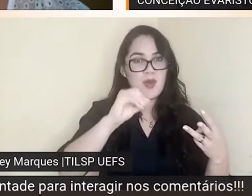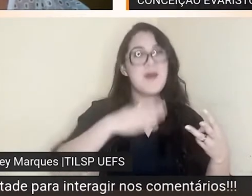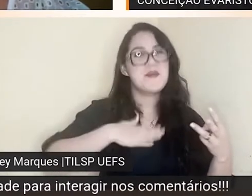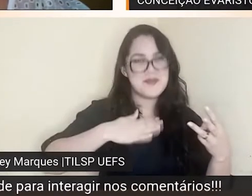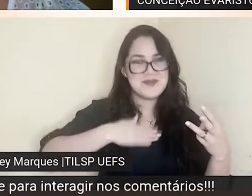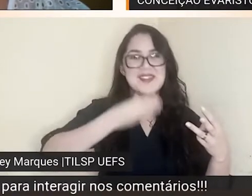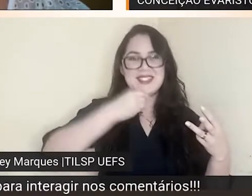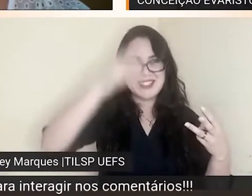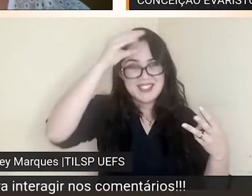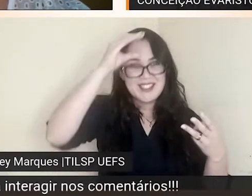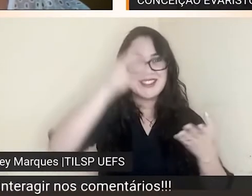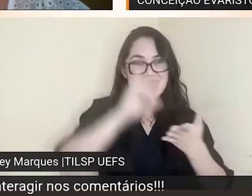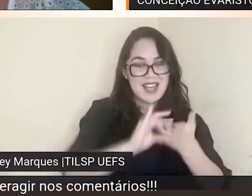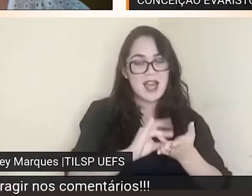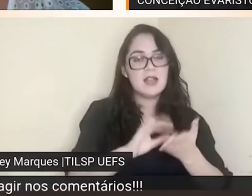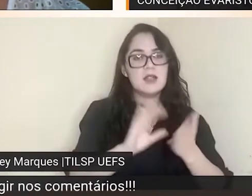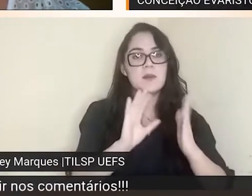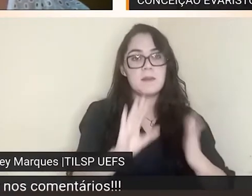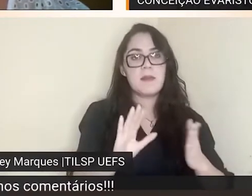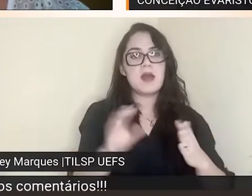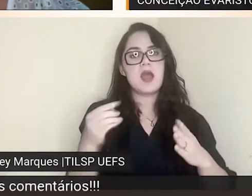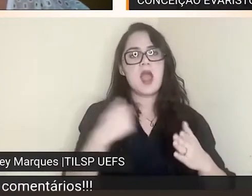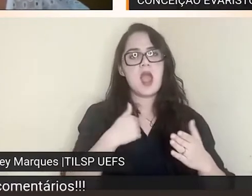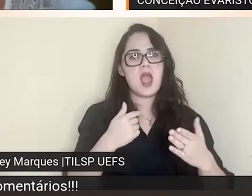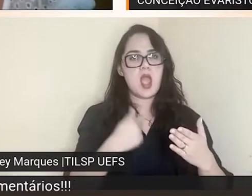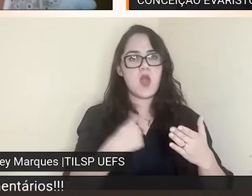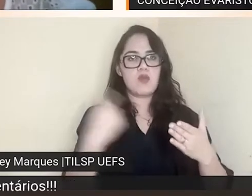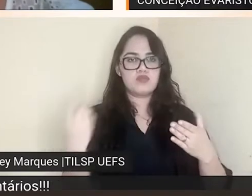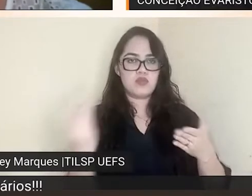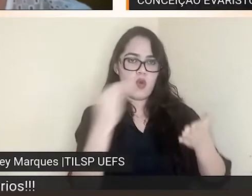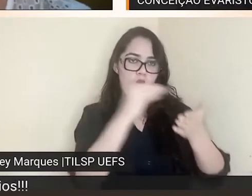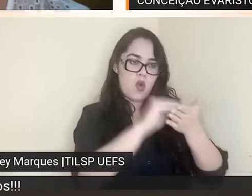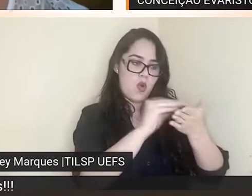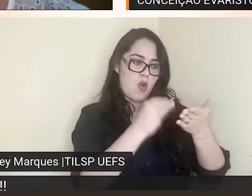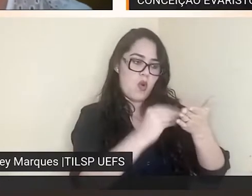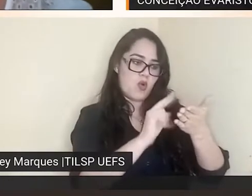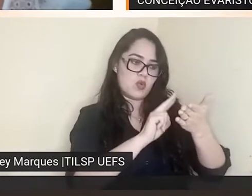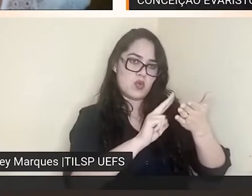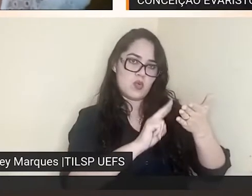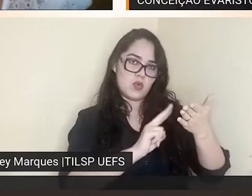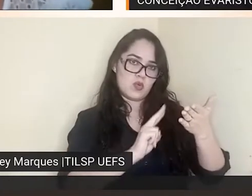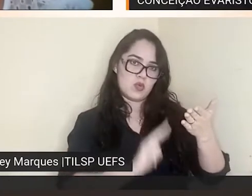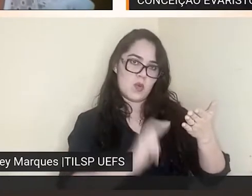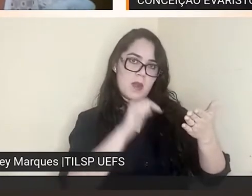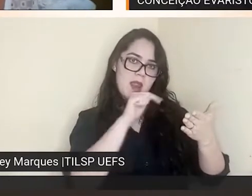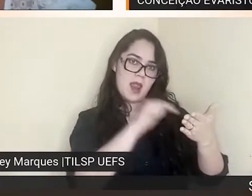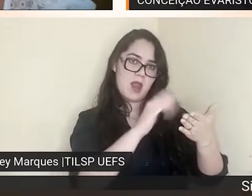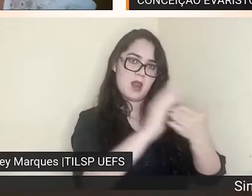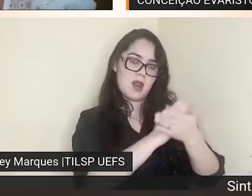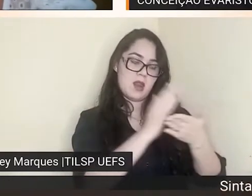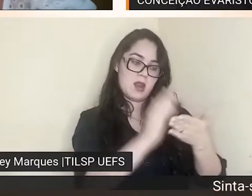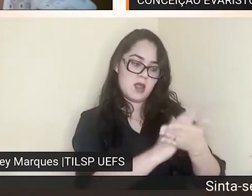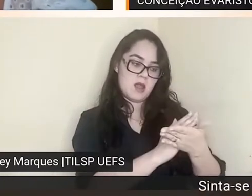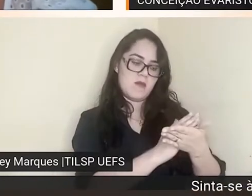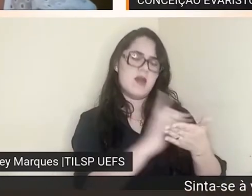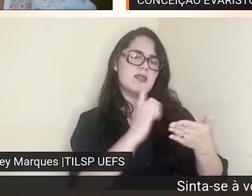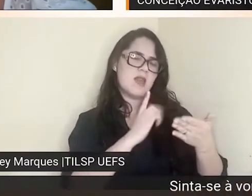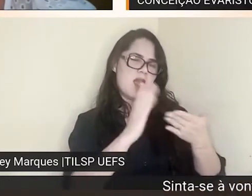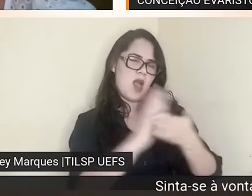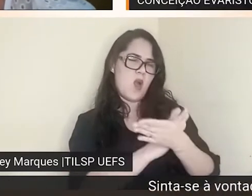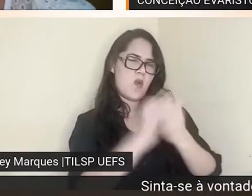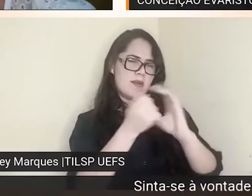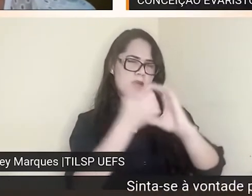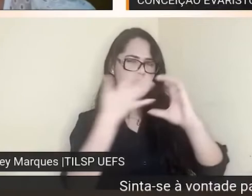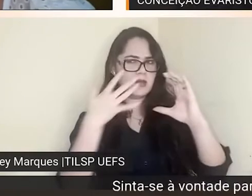eles são descritos como personagens, eles guardam, sim, algumas